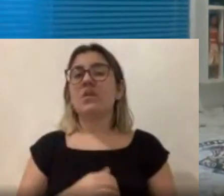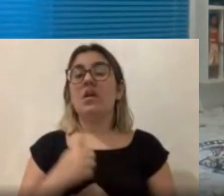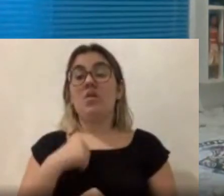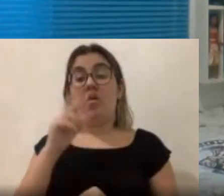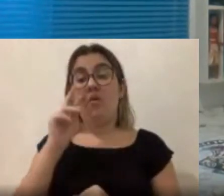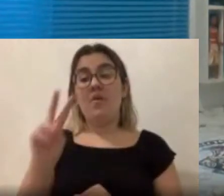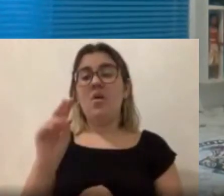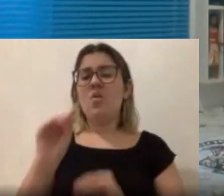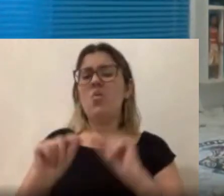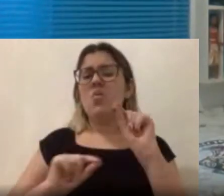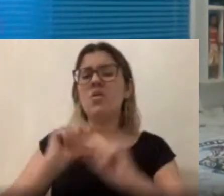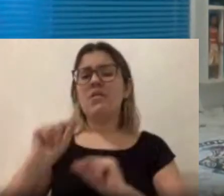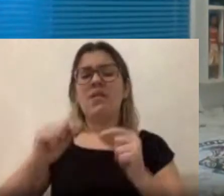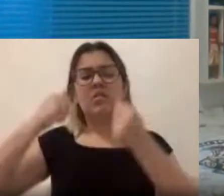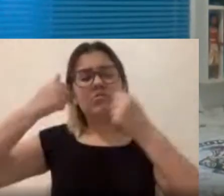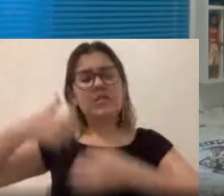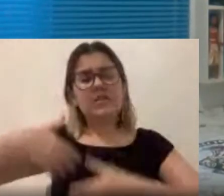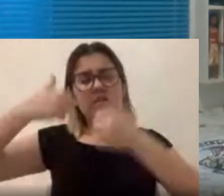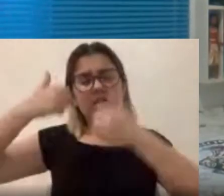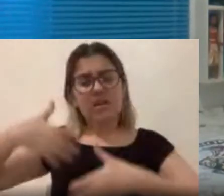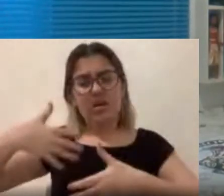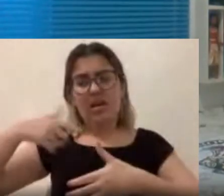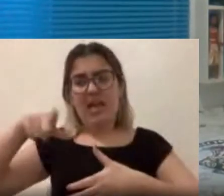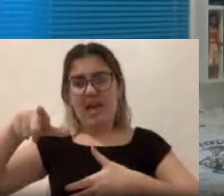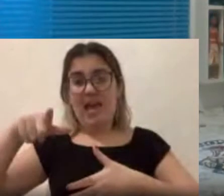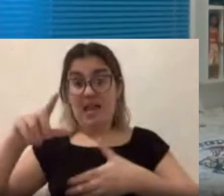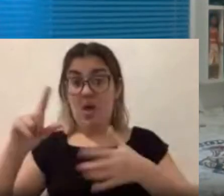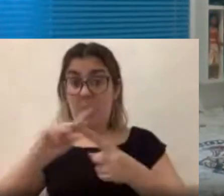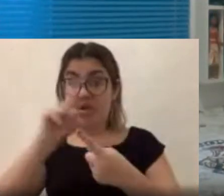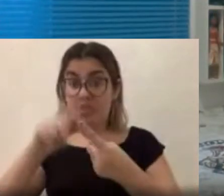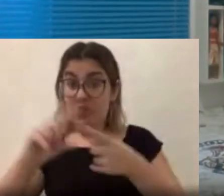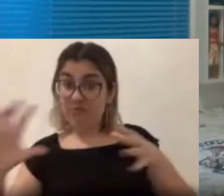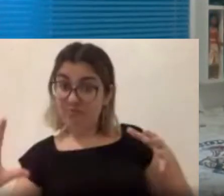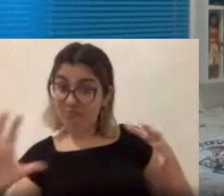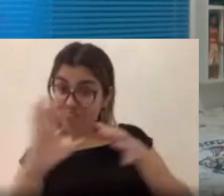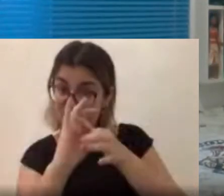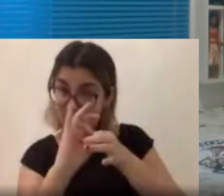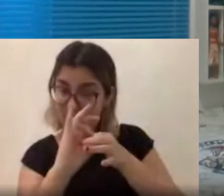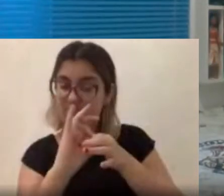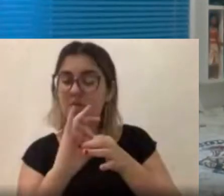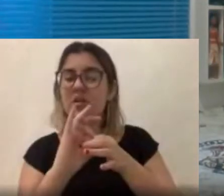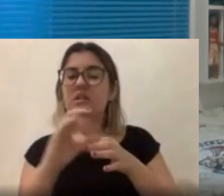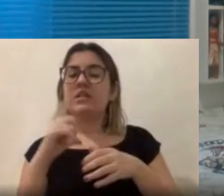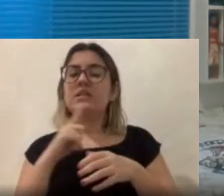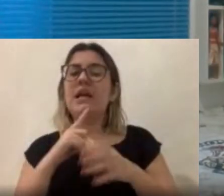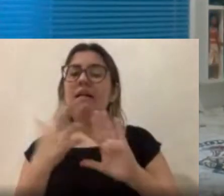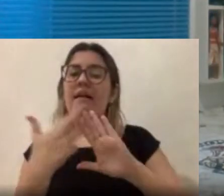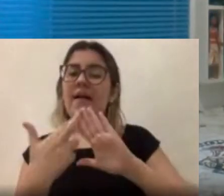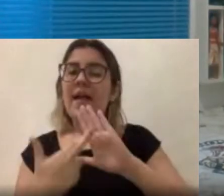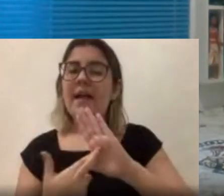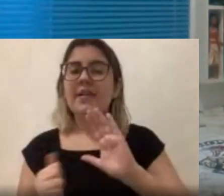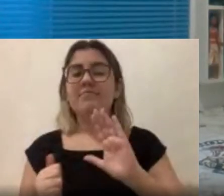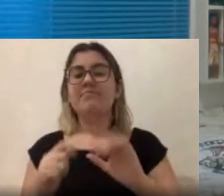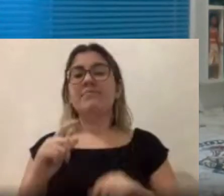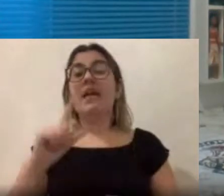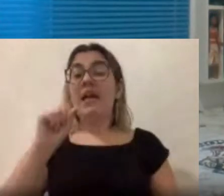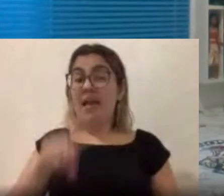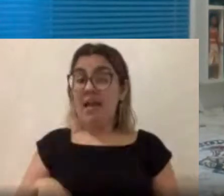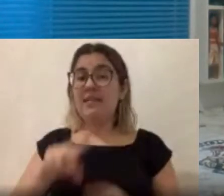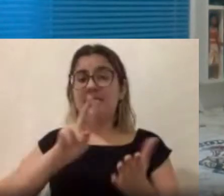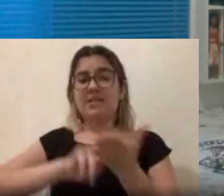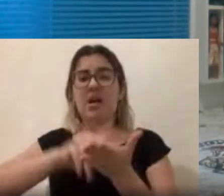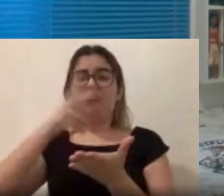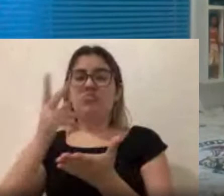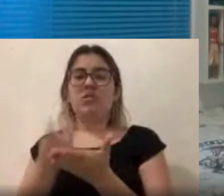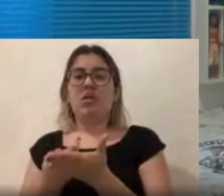ponte, então eu tenho aqui diretrizes, eu tenho lugares que eu preciso chegar, eu entendo que é uma tradução que eu estou executando de uma